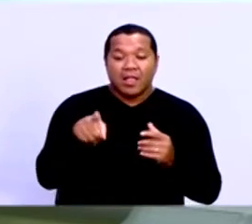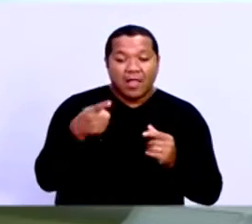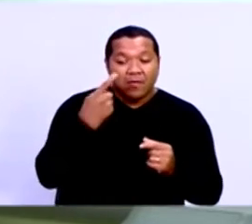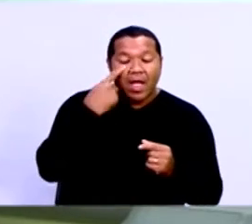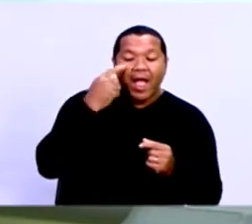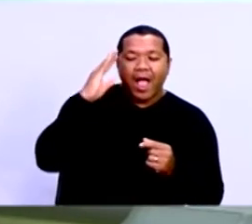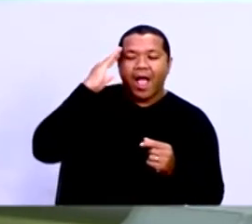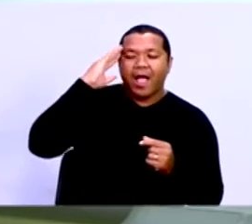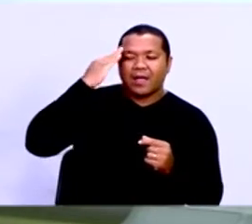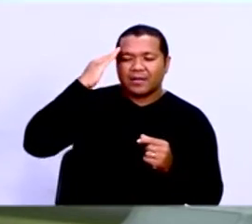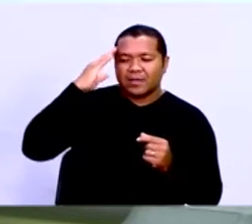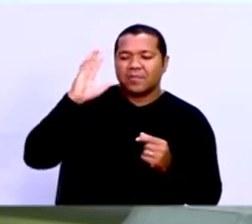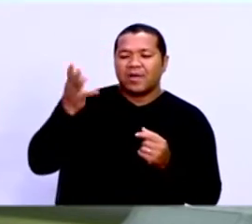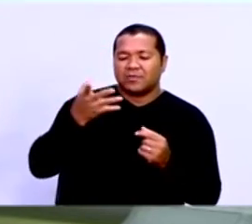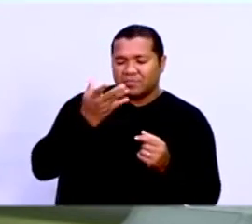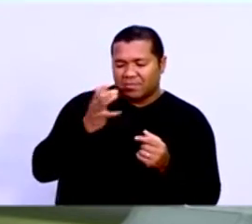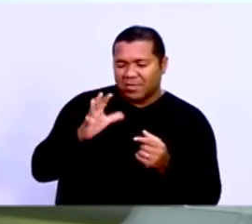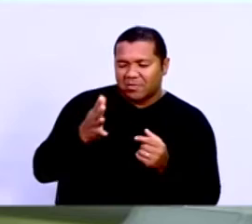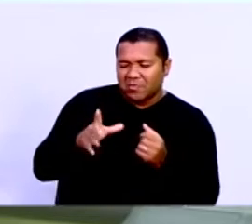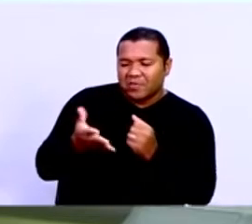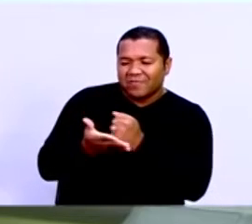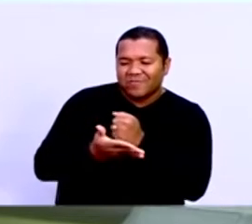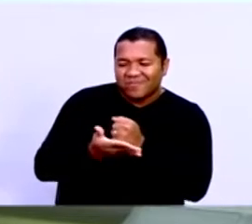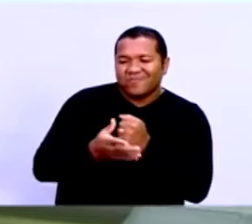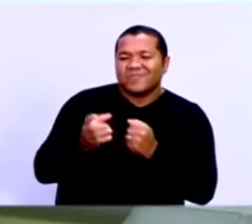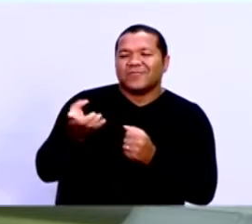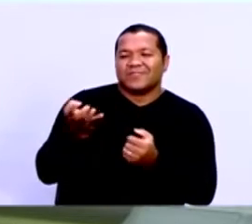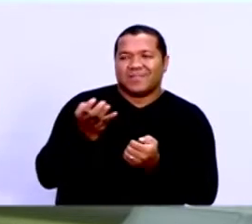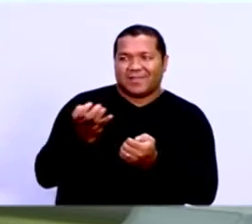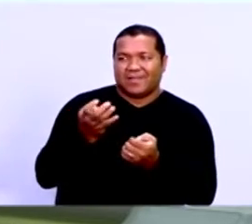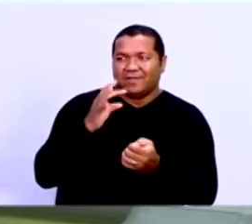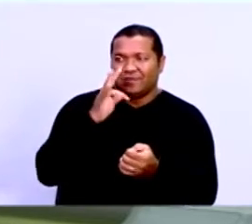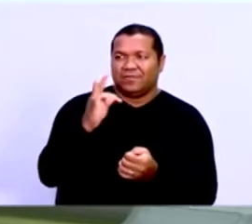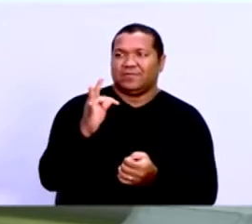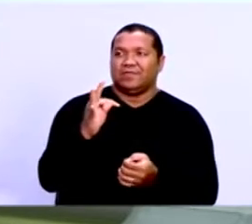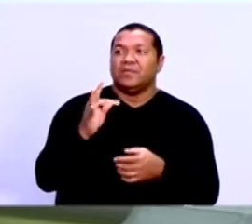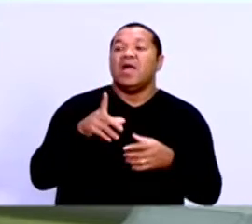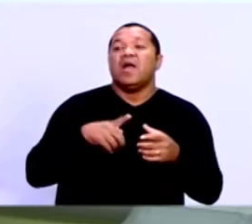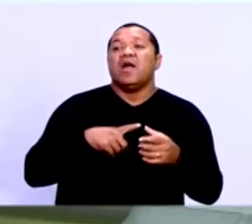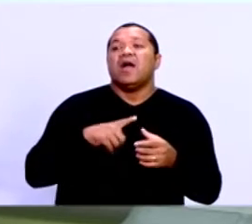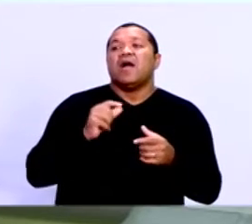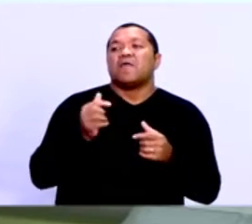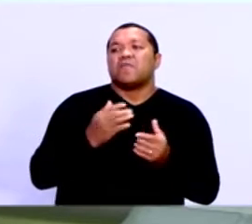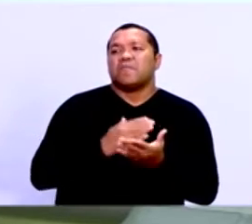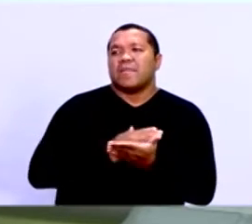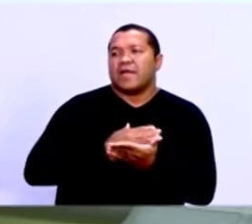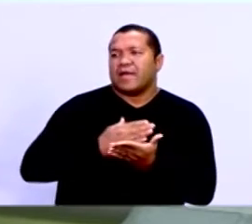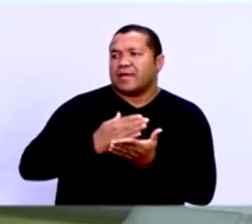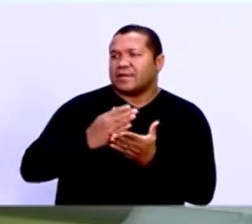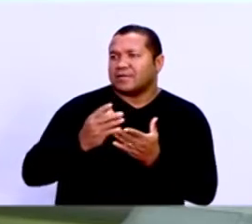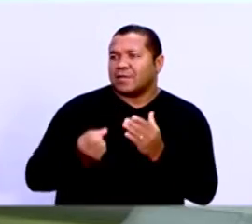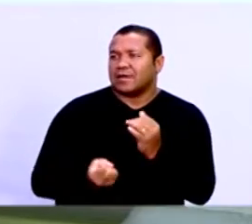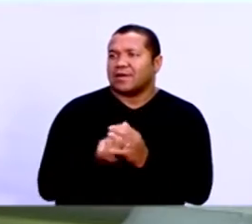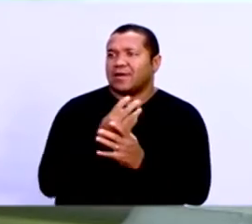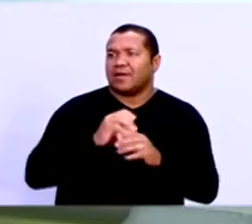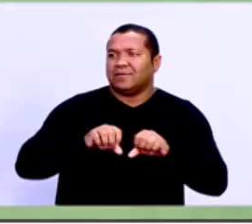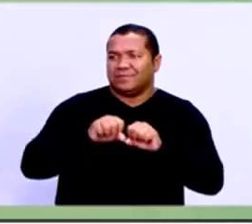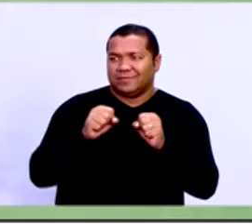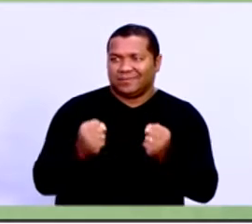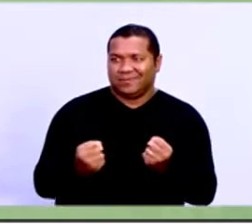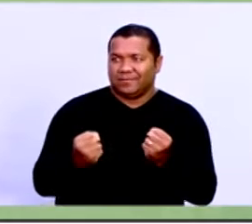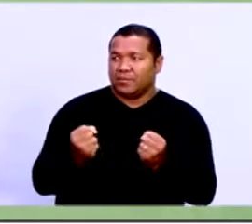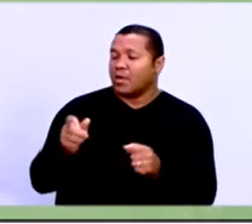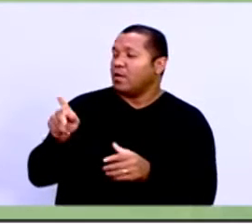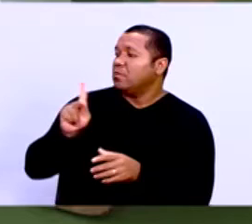base para entender o que o seu cliente quer e aí poder começar a projetar o sistema alguma